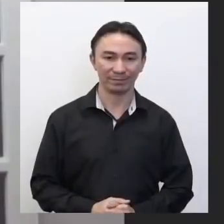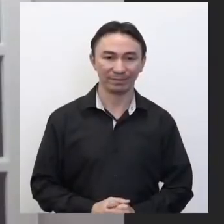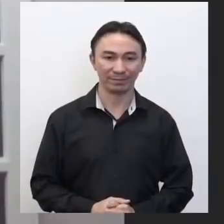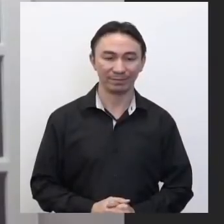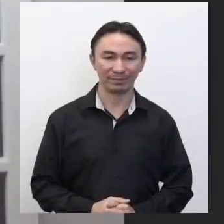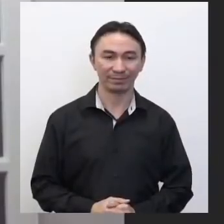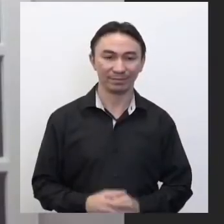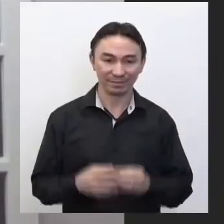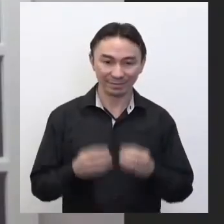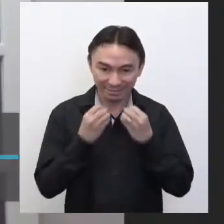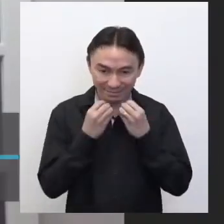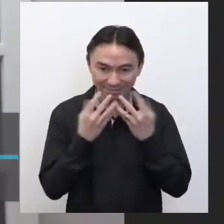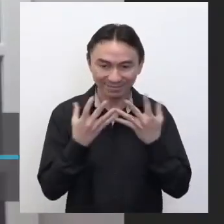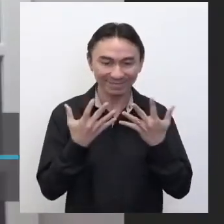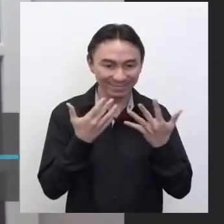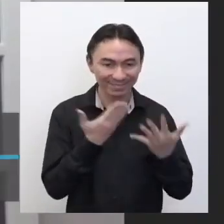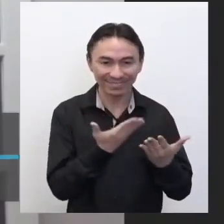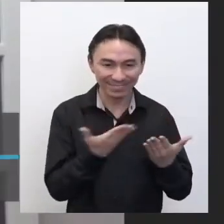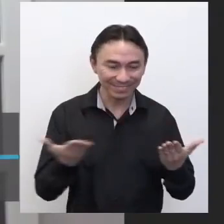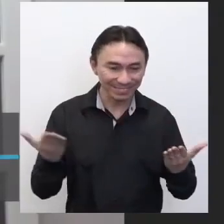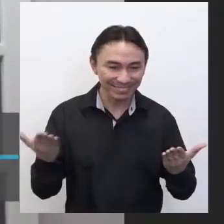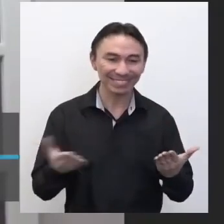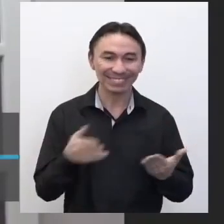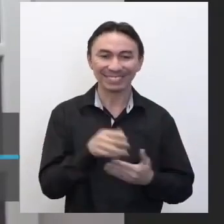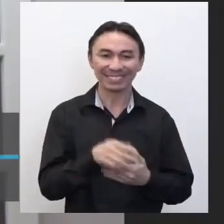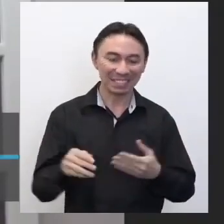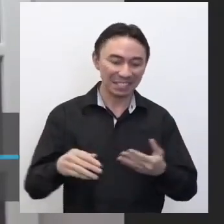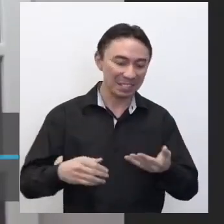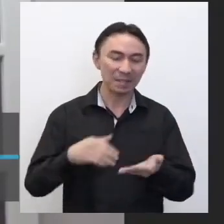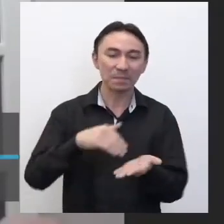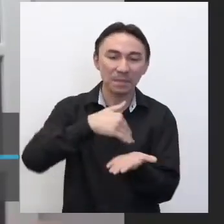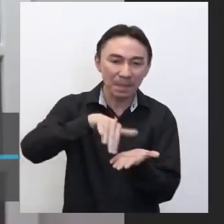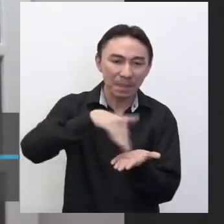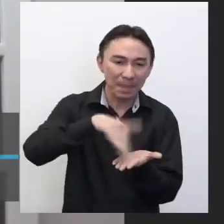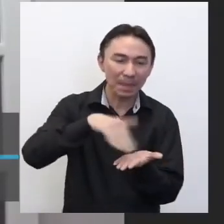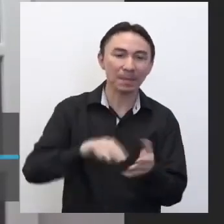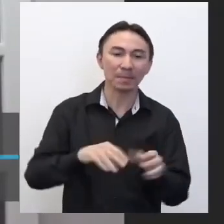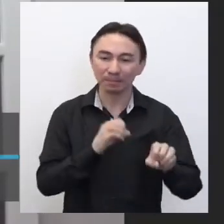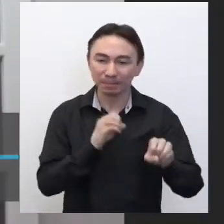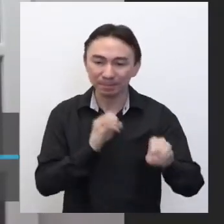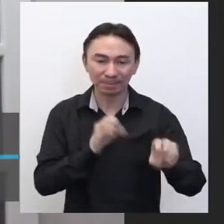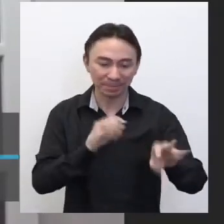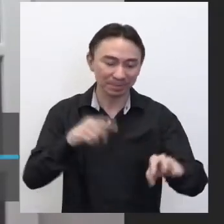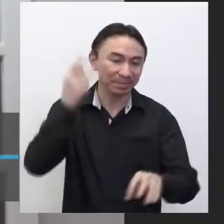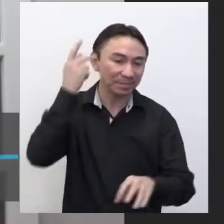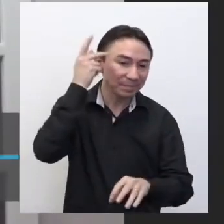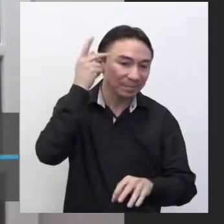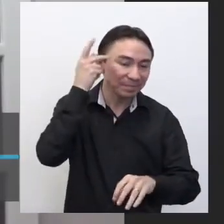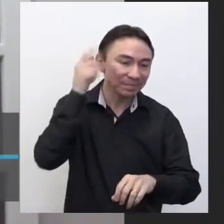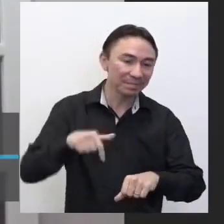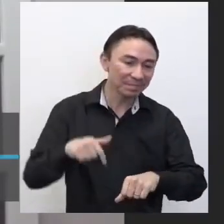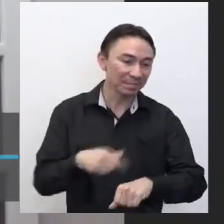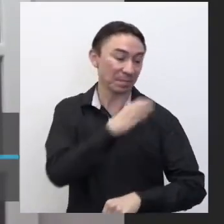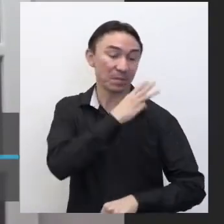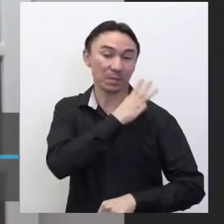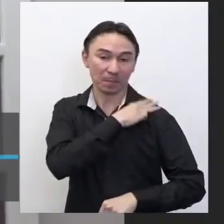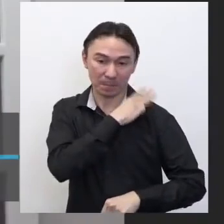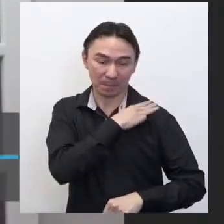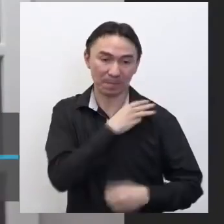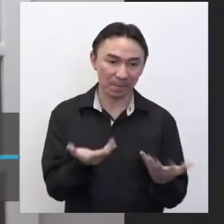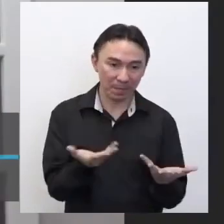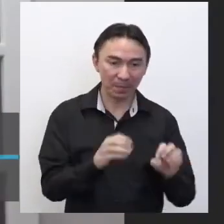Meus queridos professores da Secretaria de Educação do Estado de São Paulo, terceira série do ensino médio. Meu nome é Marconi, sou um dos